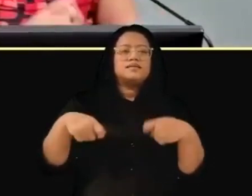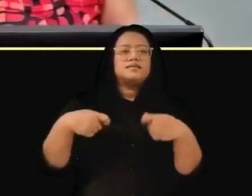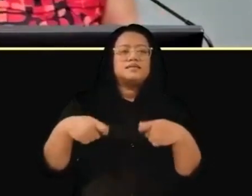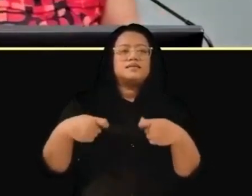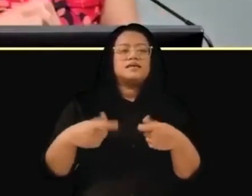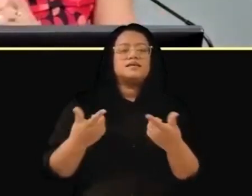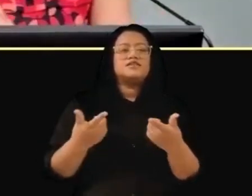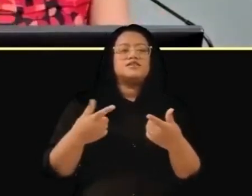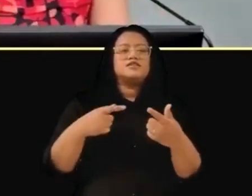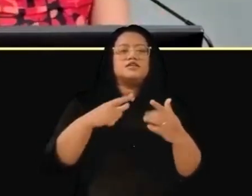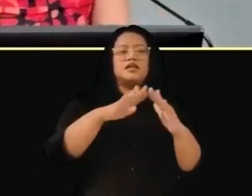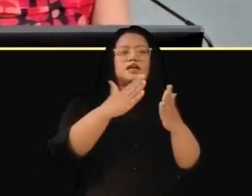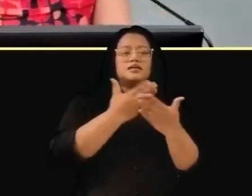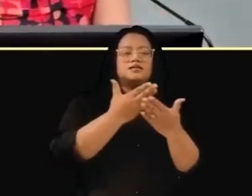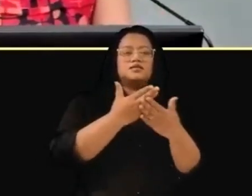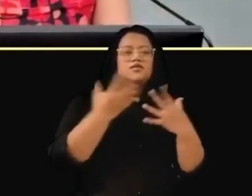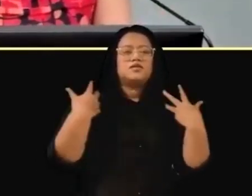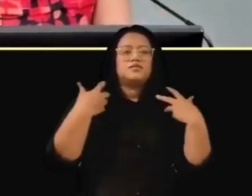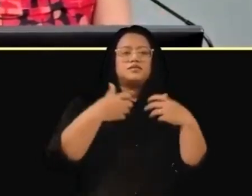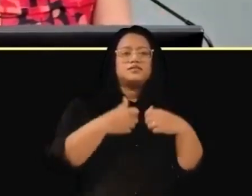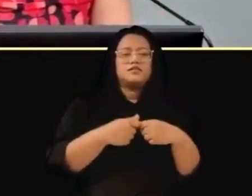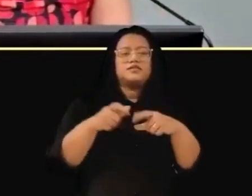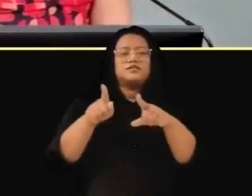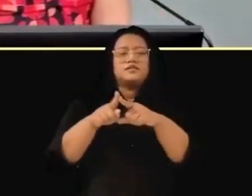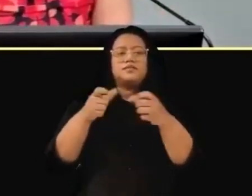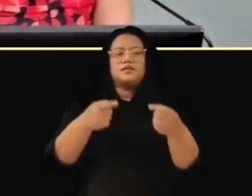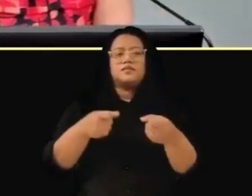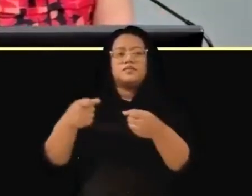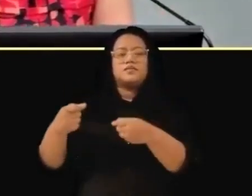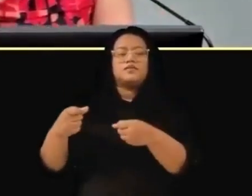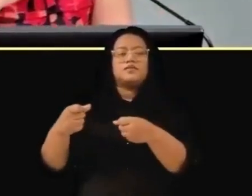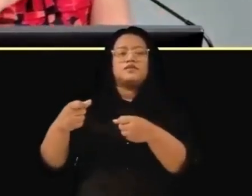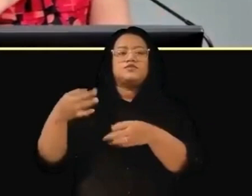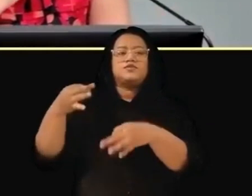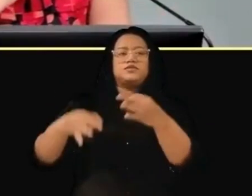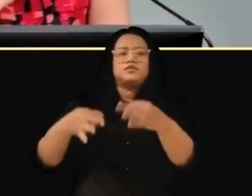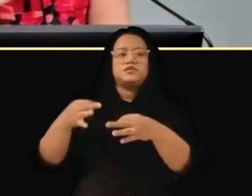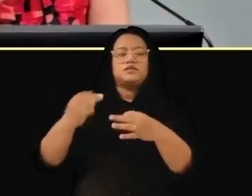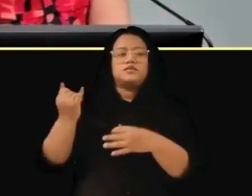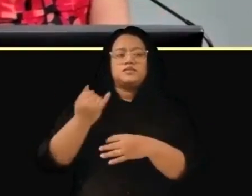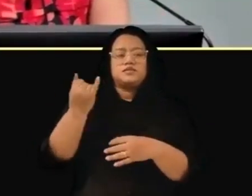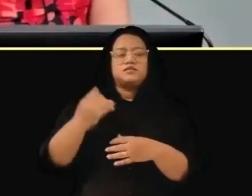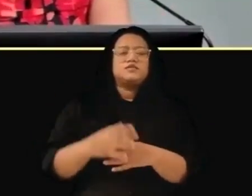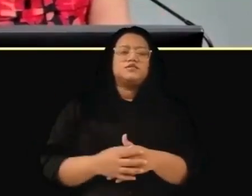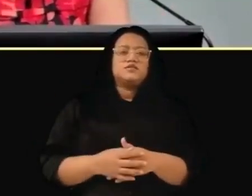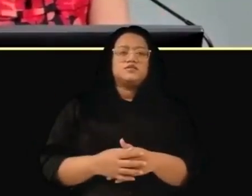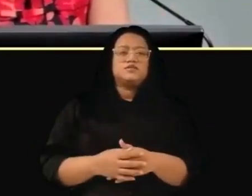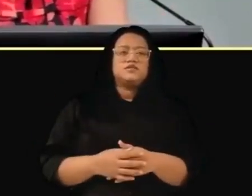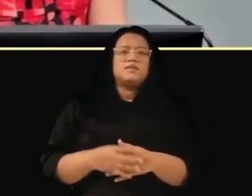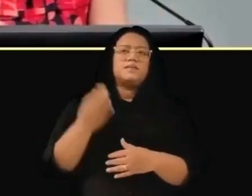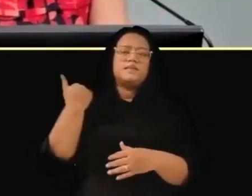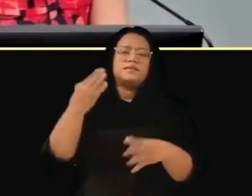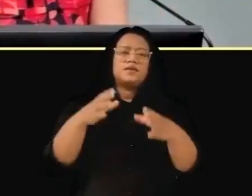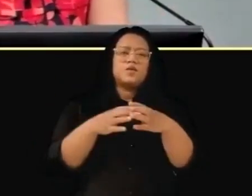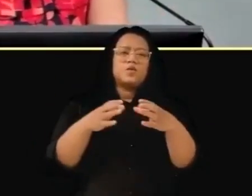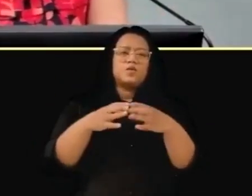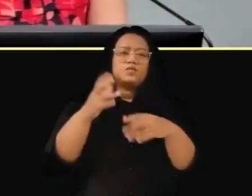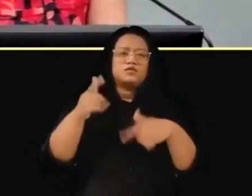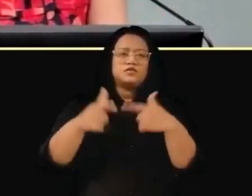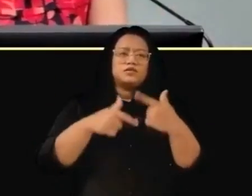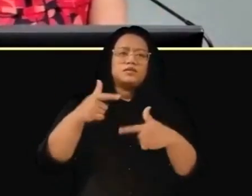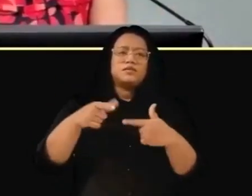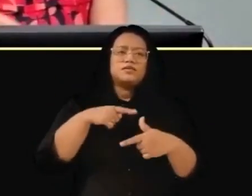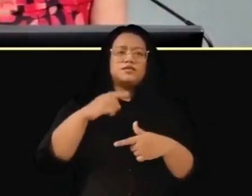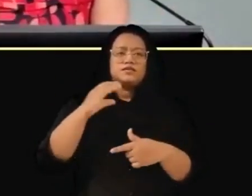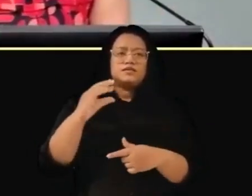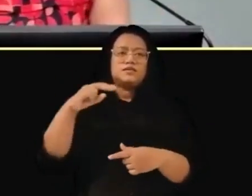entre a academia e o Poder Judiciário, que eu mencionei. Eu fiz parte de um grupo de trabalho que começou do